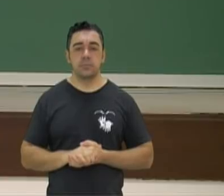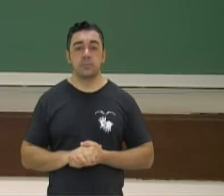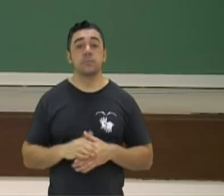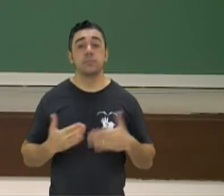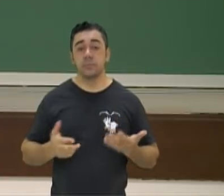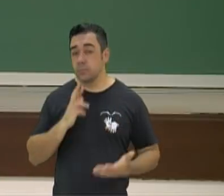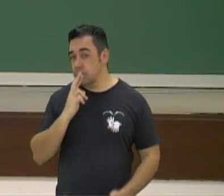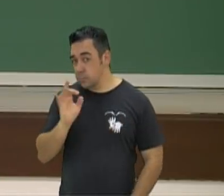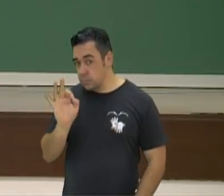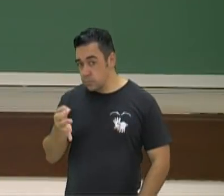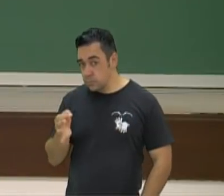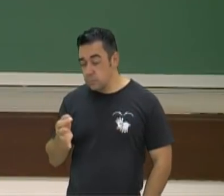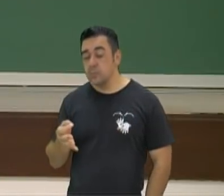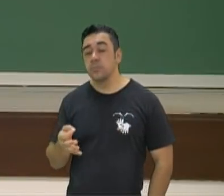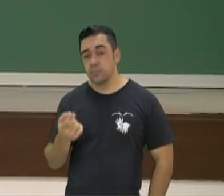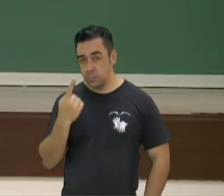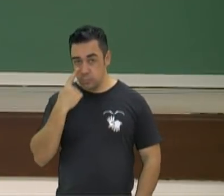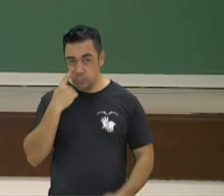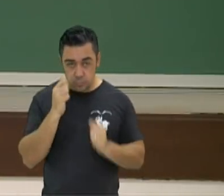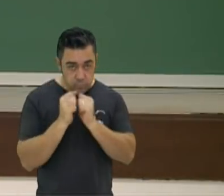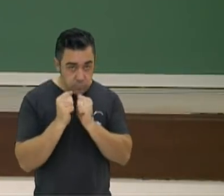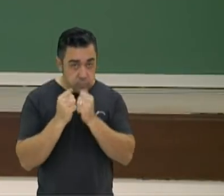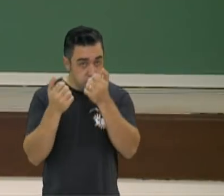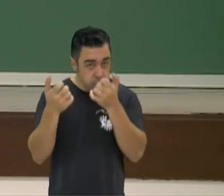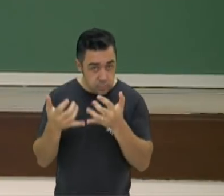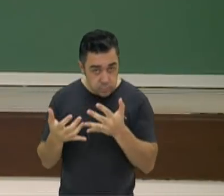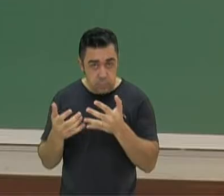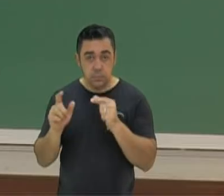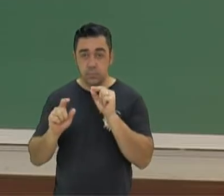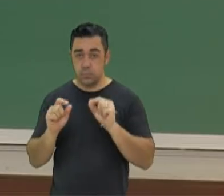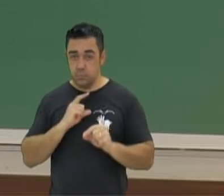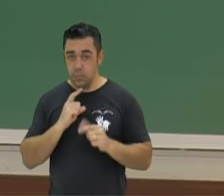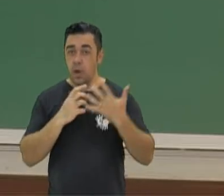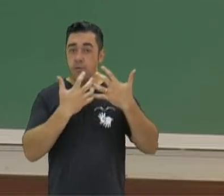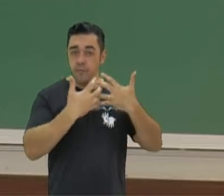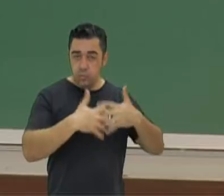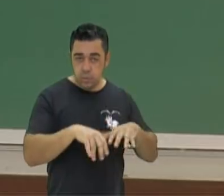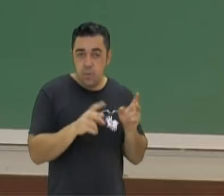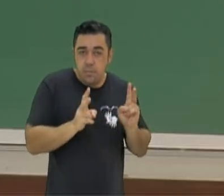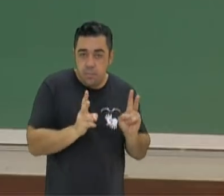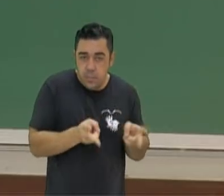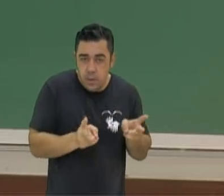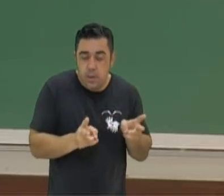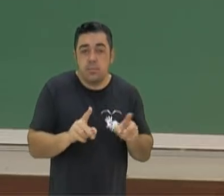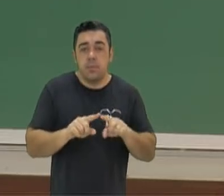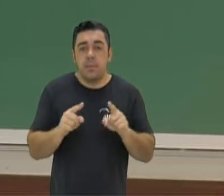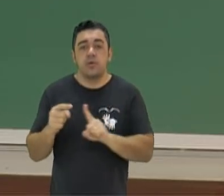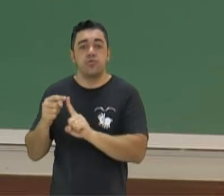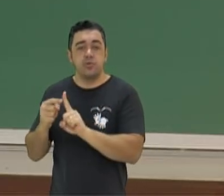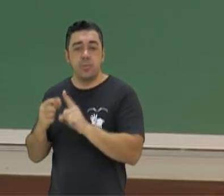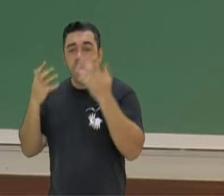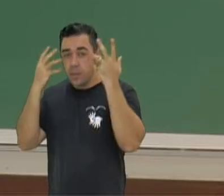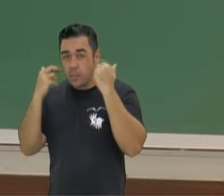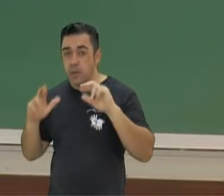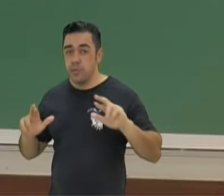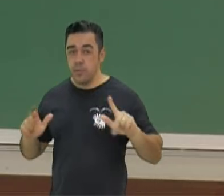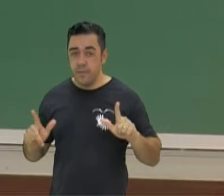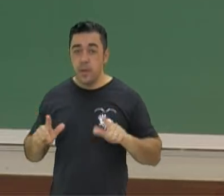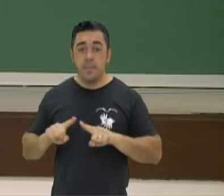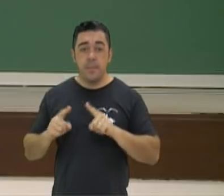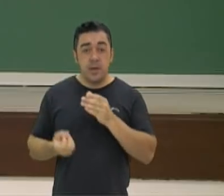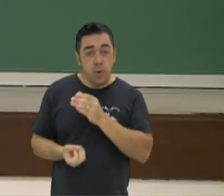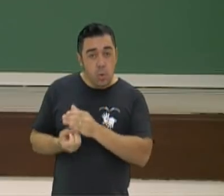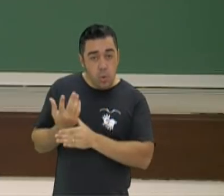E aí, gente, conseguiram? Vamos ver junto aqui. Tá dizendo, então, que exerce função igual em espécies diferentes, mas está dizendo que a